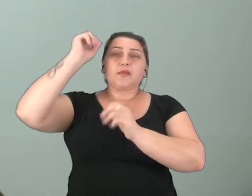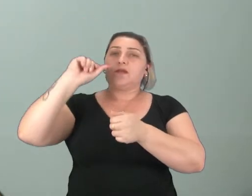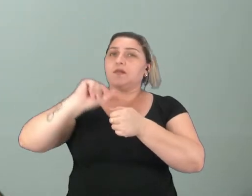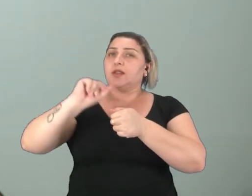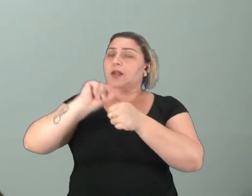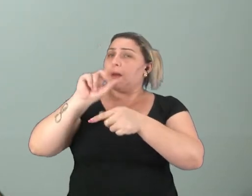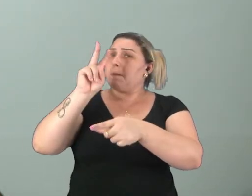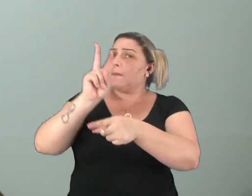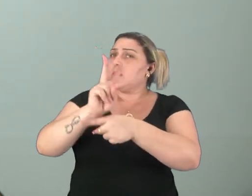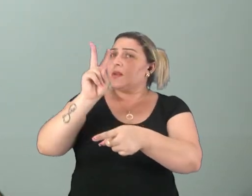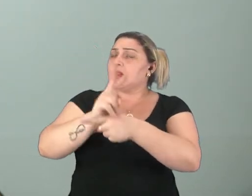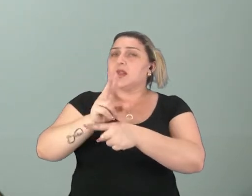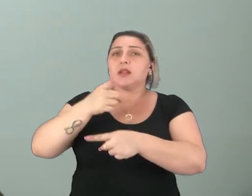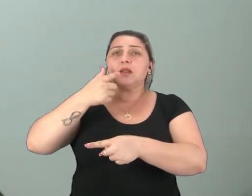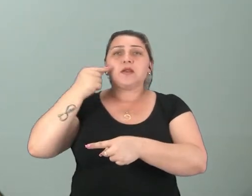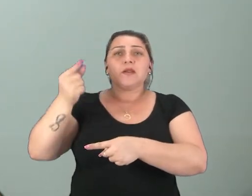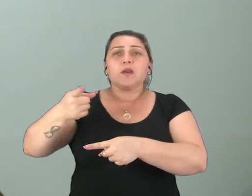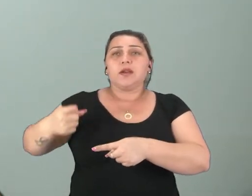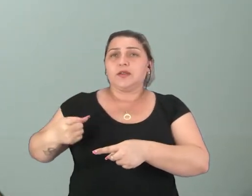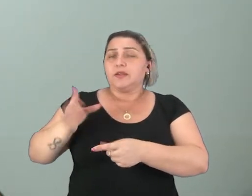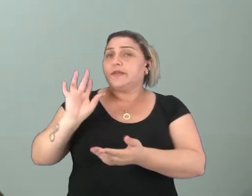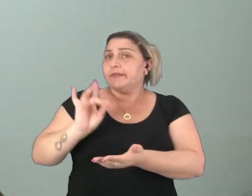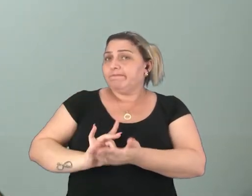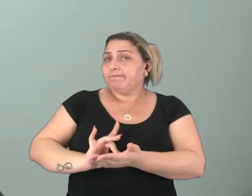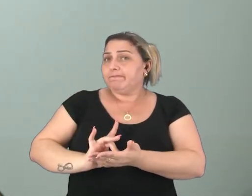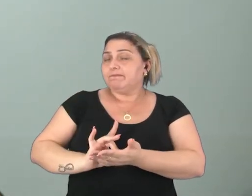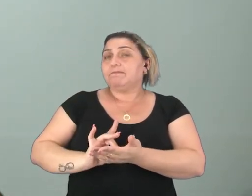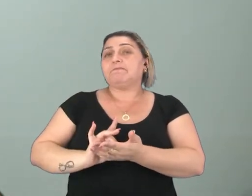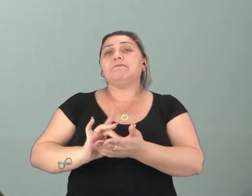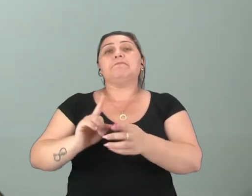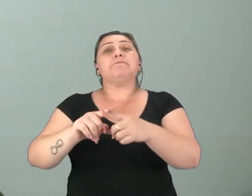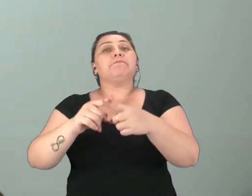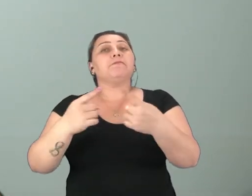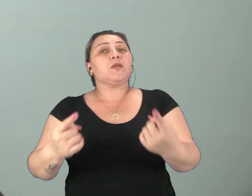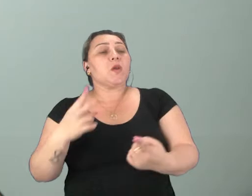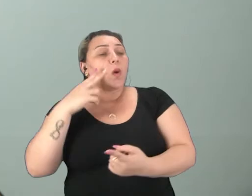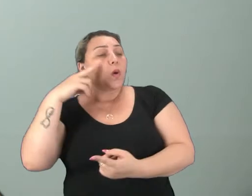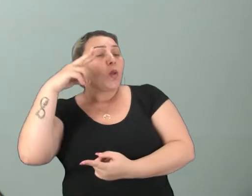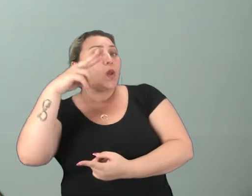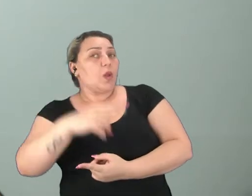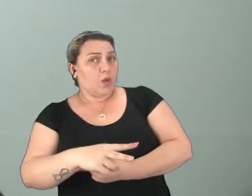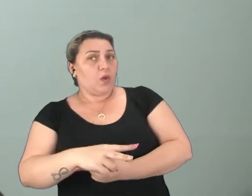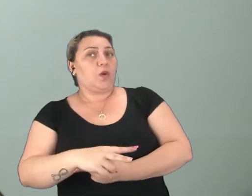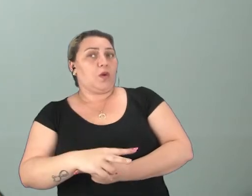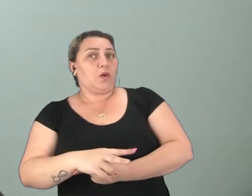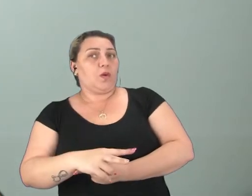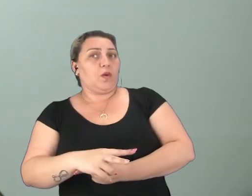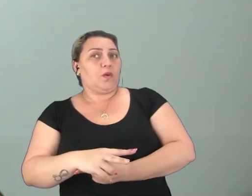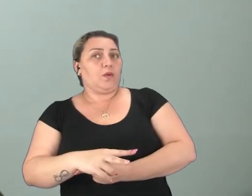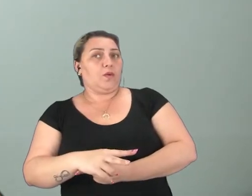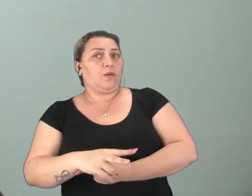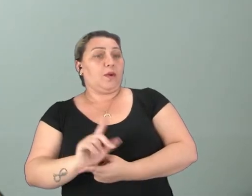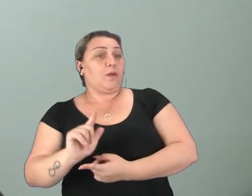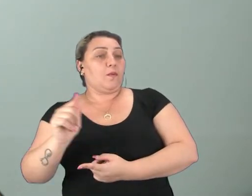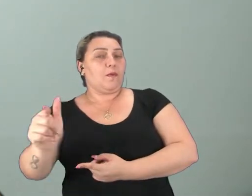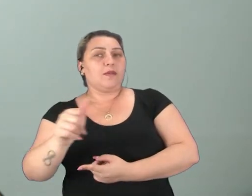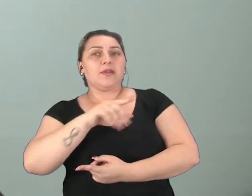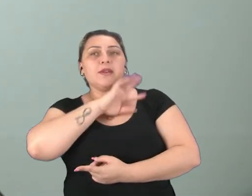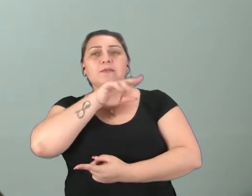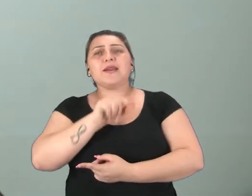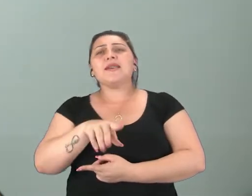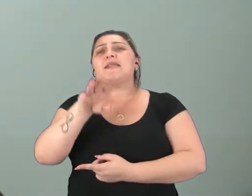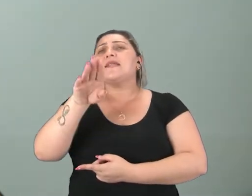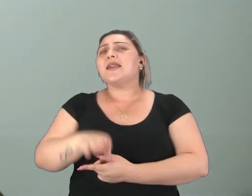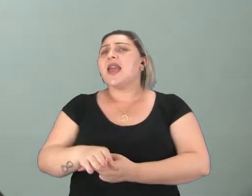para proteger o ratinho, não é mesmo? Porém, ele olhou por outro lado para o outro animal. Quem